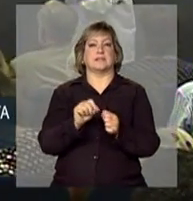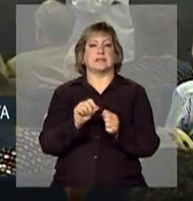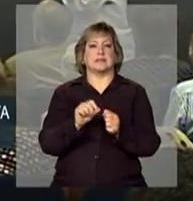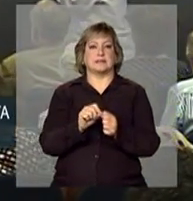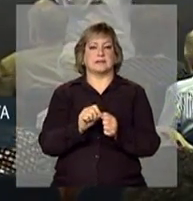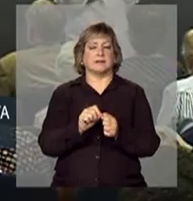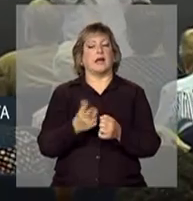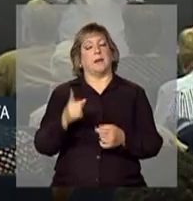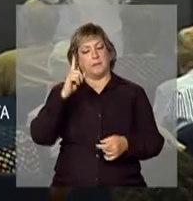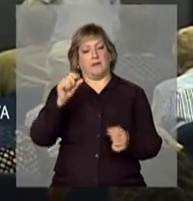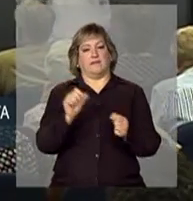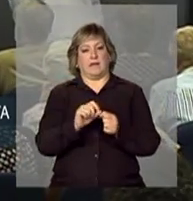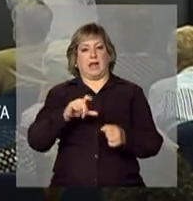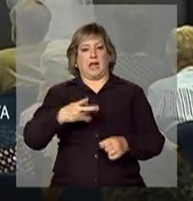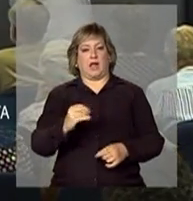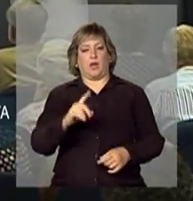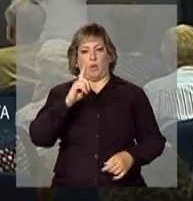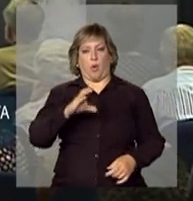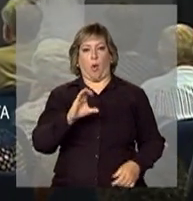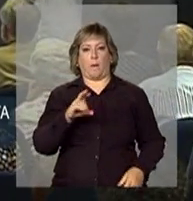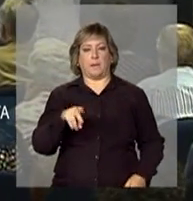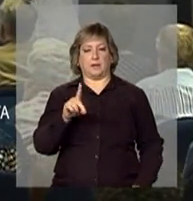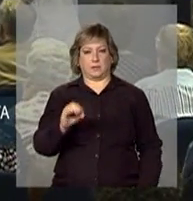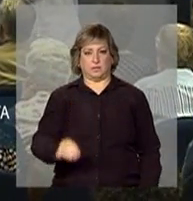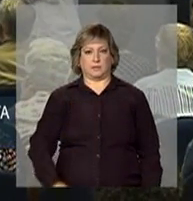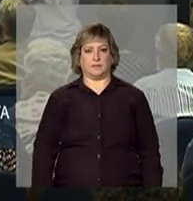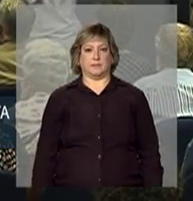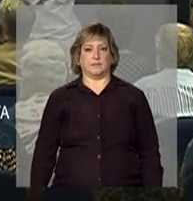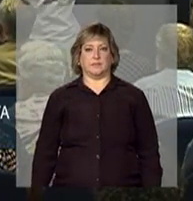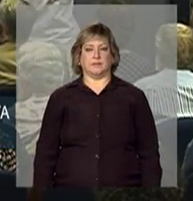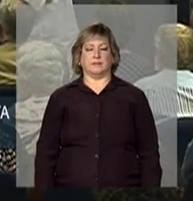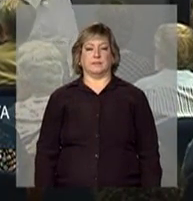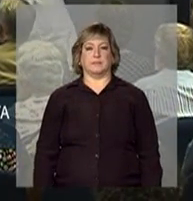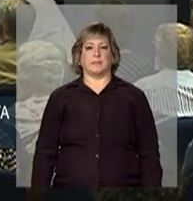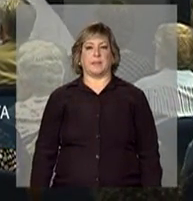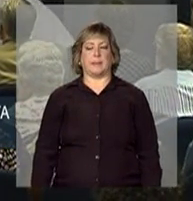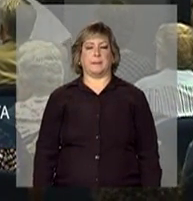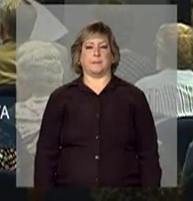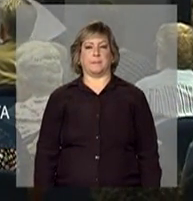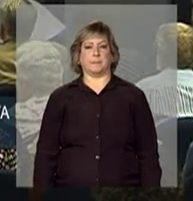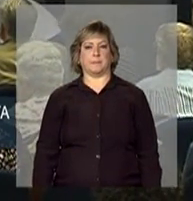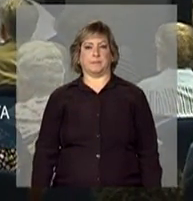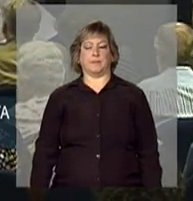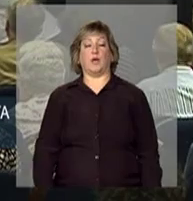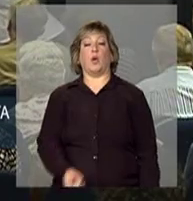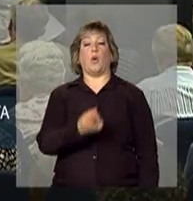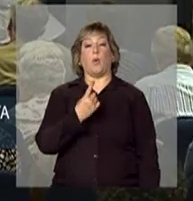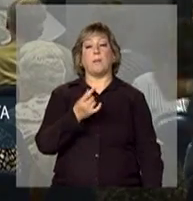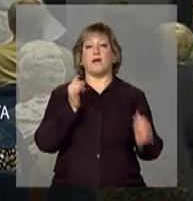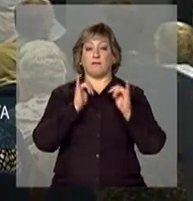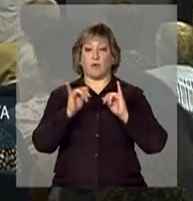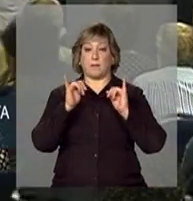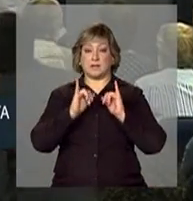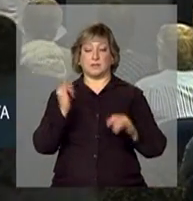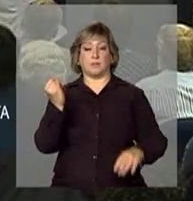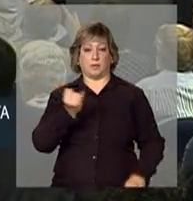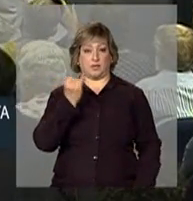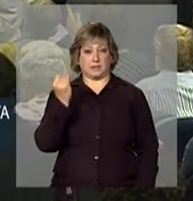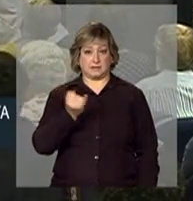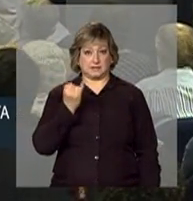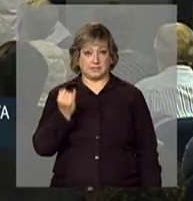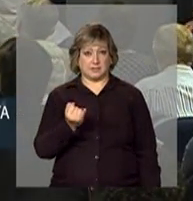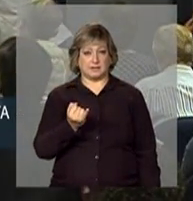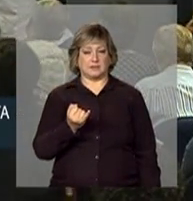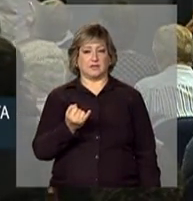a linha de comando. Por favor, Wilk. Então, uma informação que é importante que